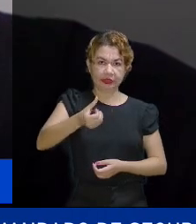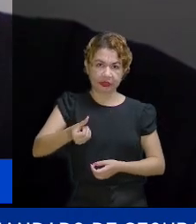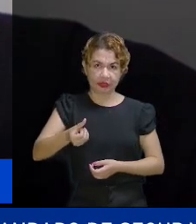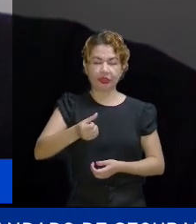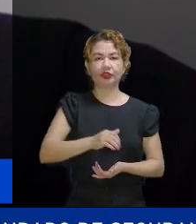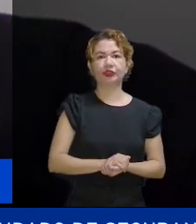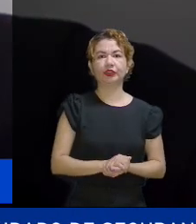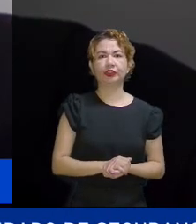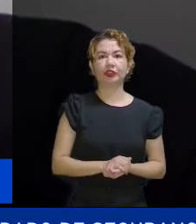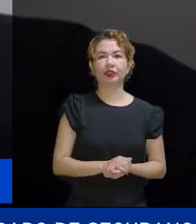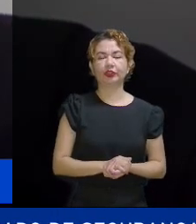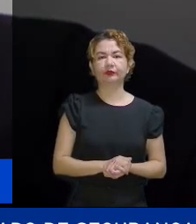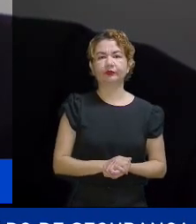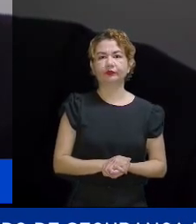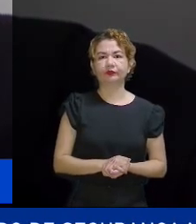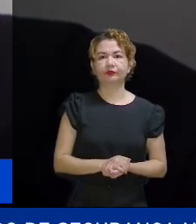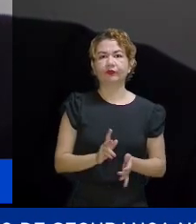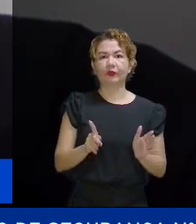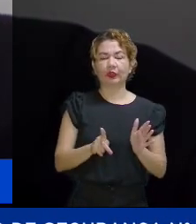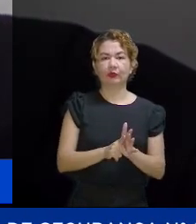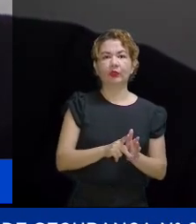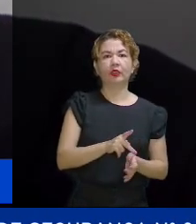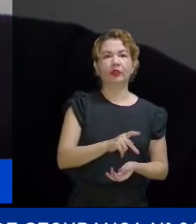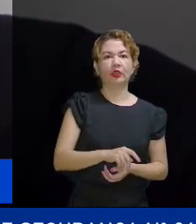11.416, com redação dada pela Lei